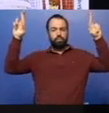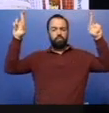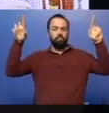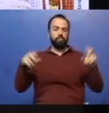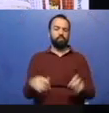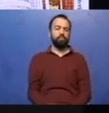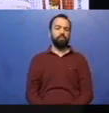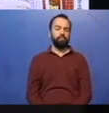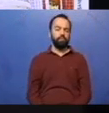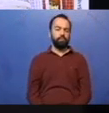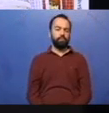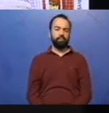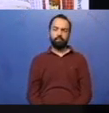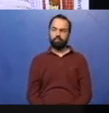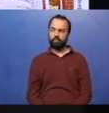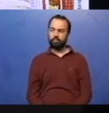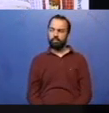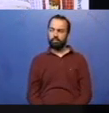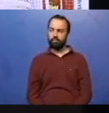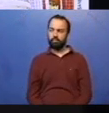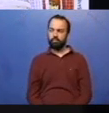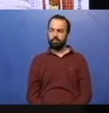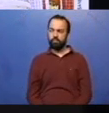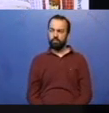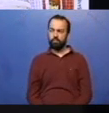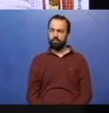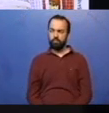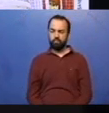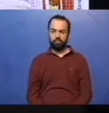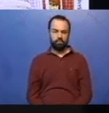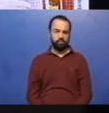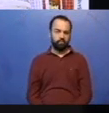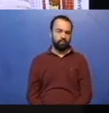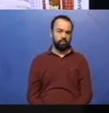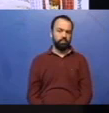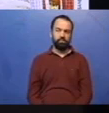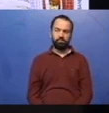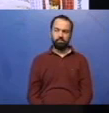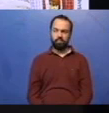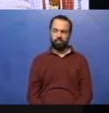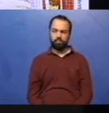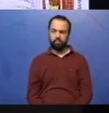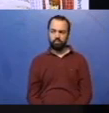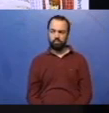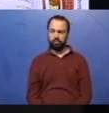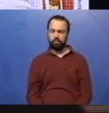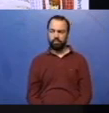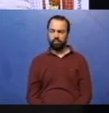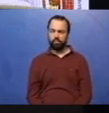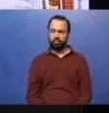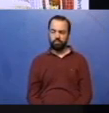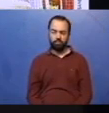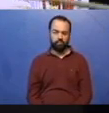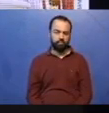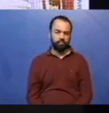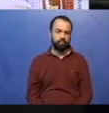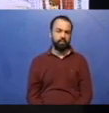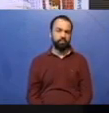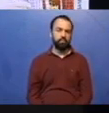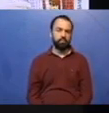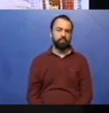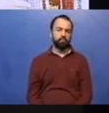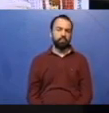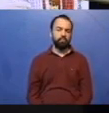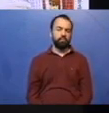cabelo estava molhado, você pôs o secador, o calor transformou a água do estado líquido em vapor.